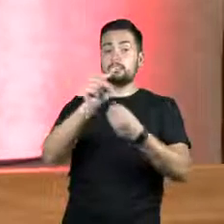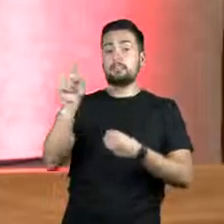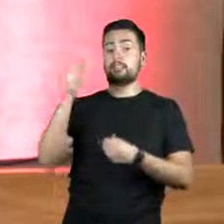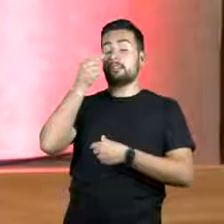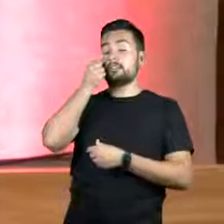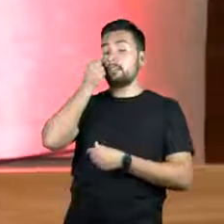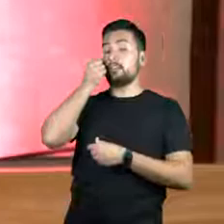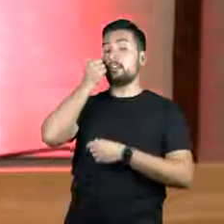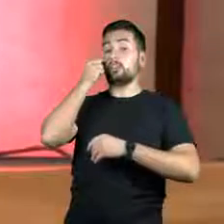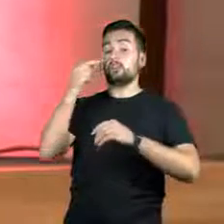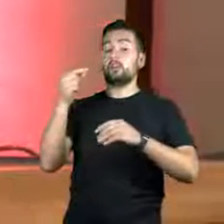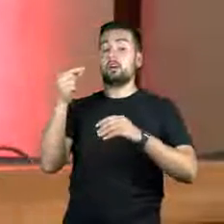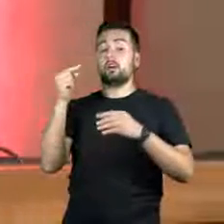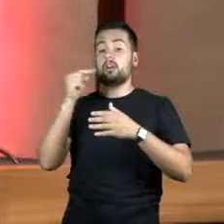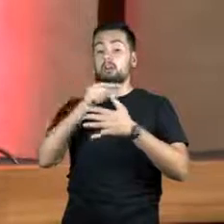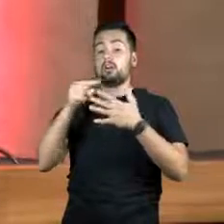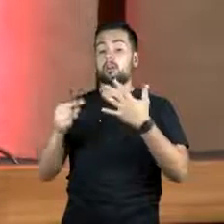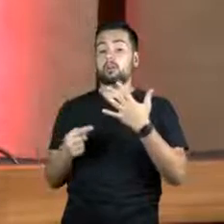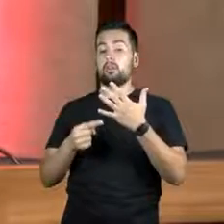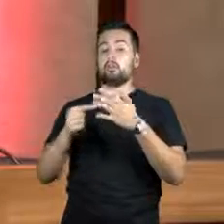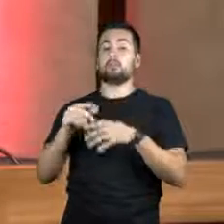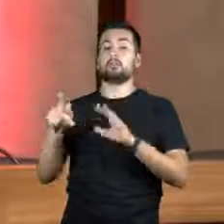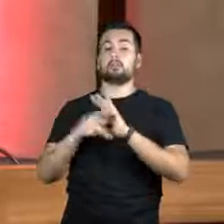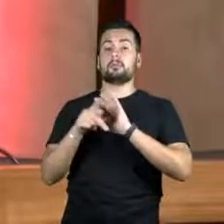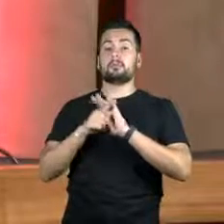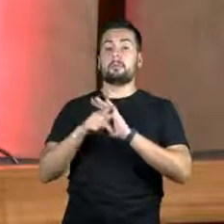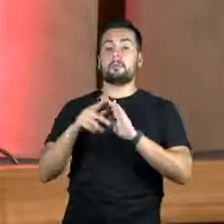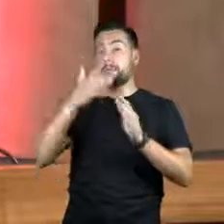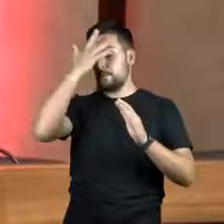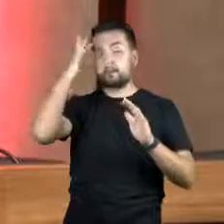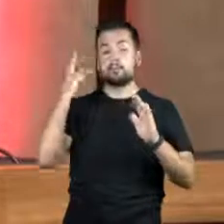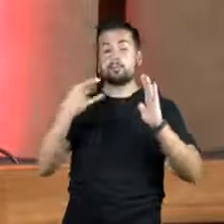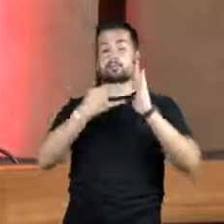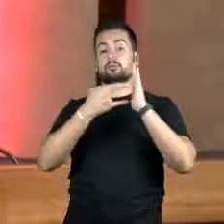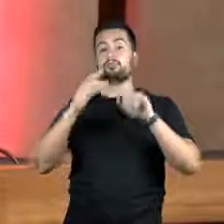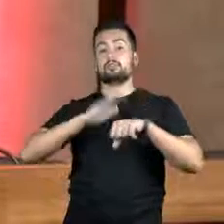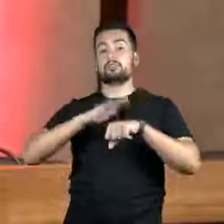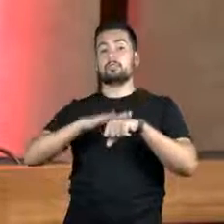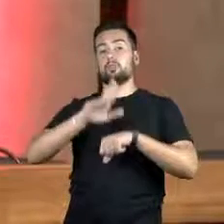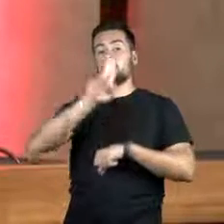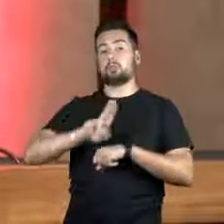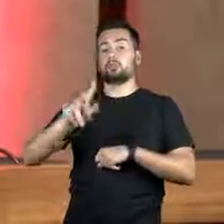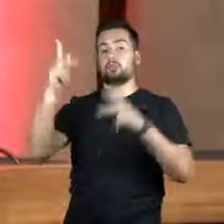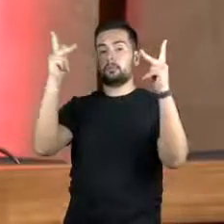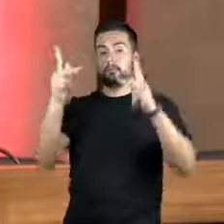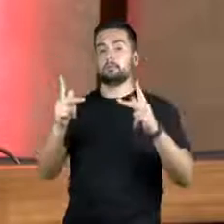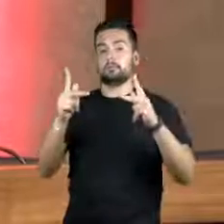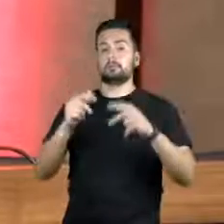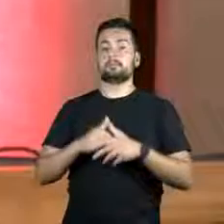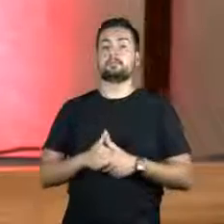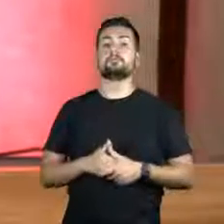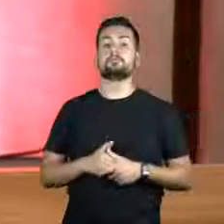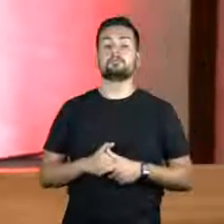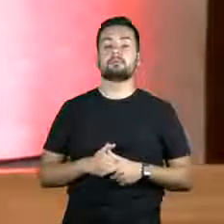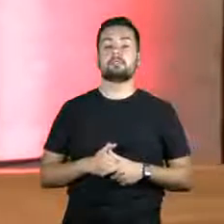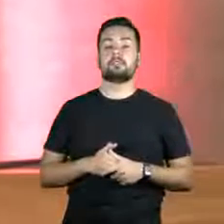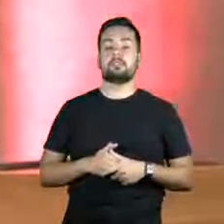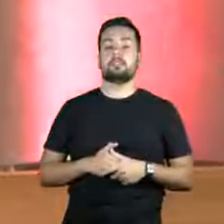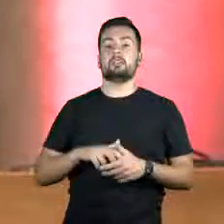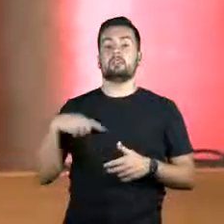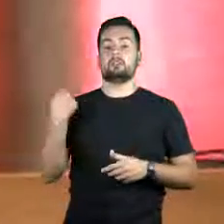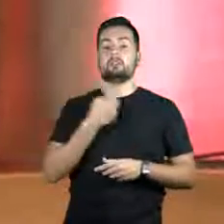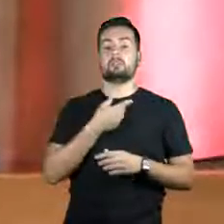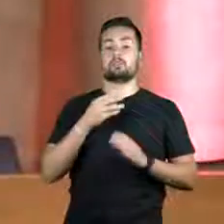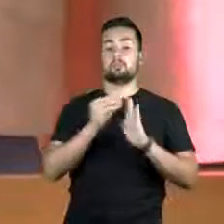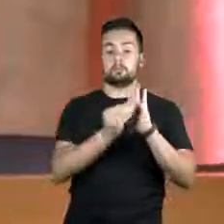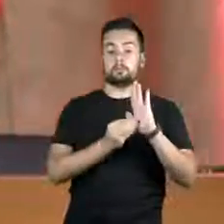vejam os conteúdos que o próprio GEL 5, né, o próprio desenvolvedor e agente cria sobre o uso do programa, né? Não é à toa, por exemplo, que a gente deixa o